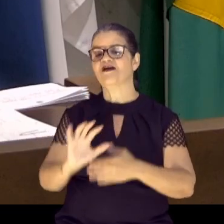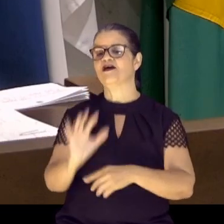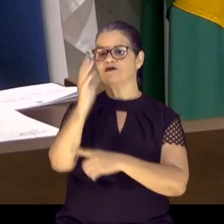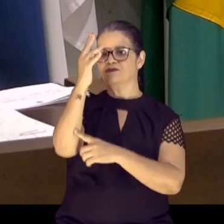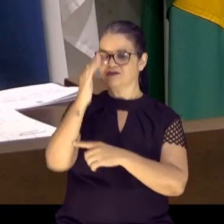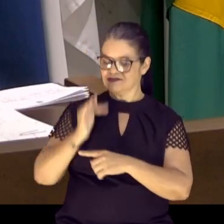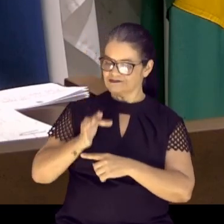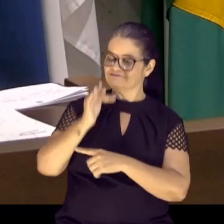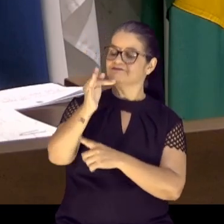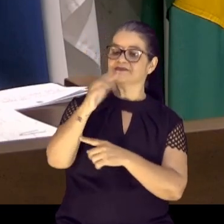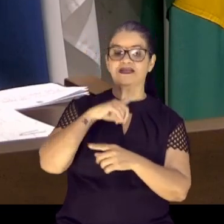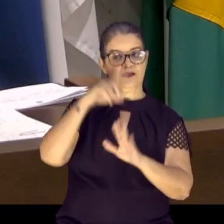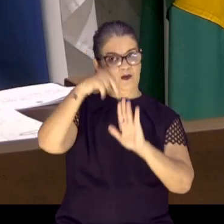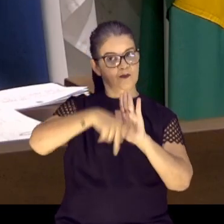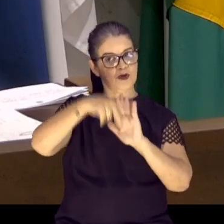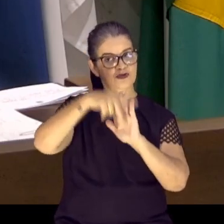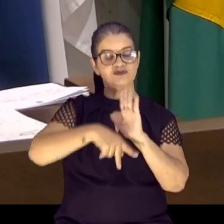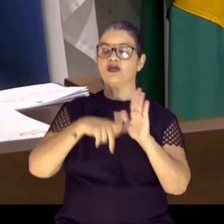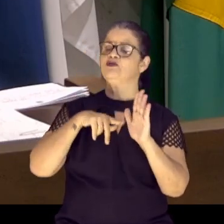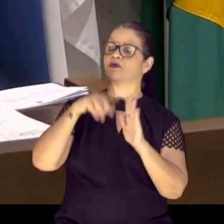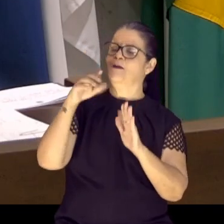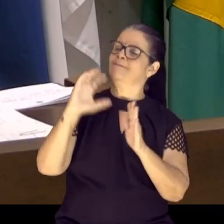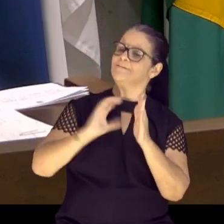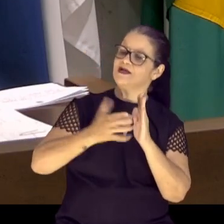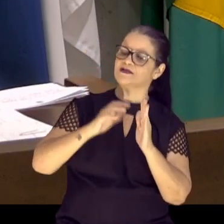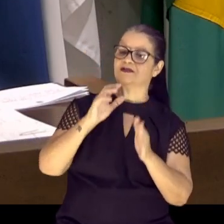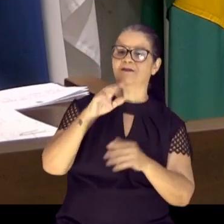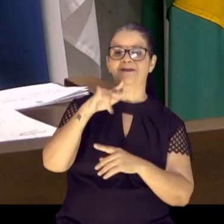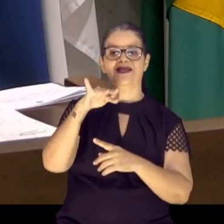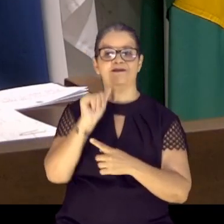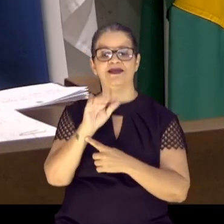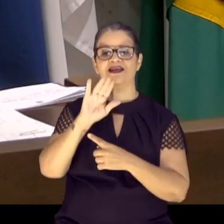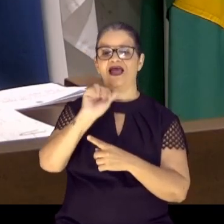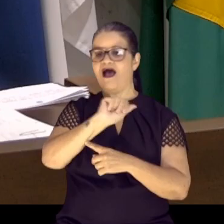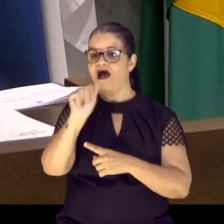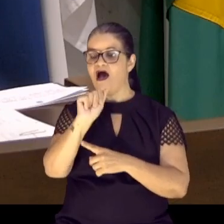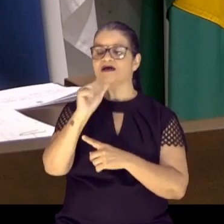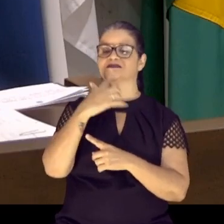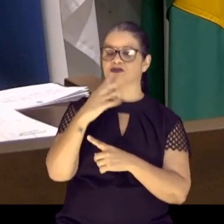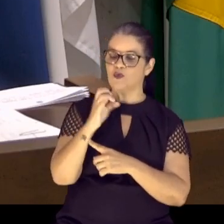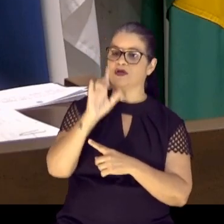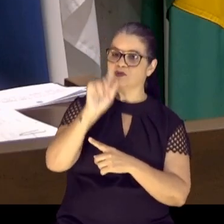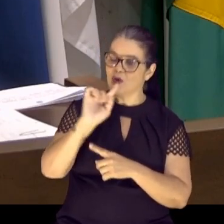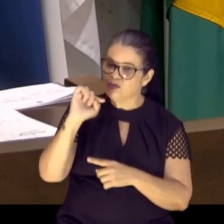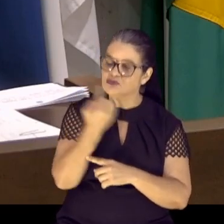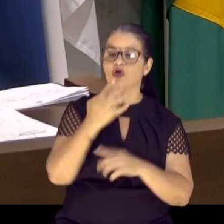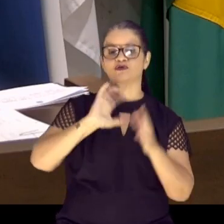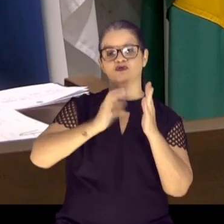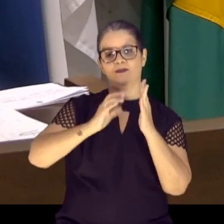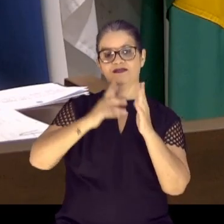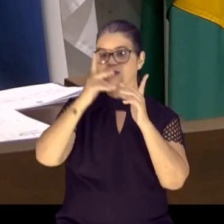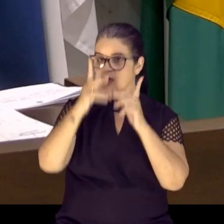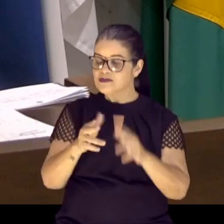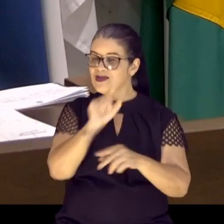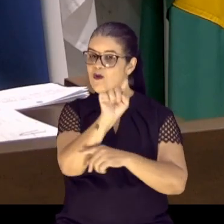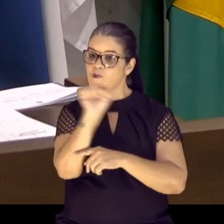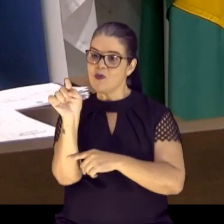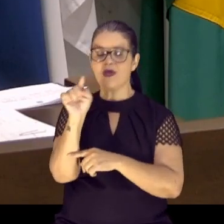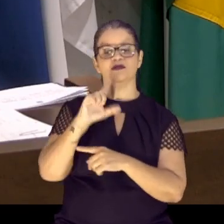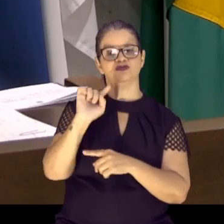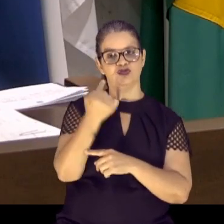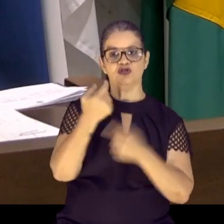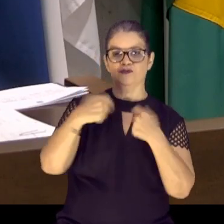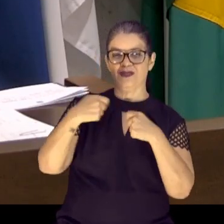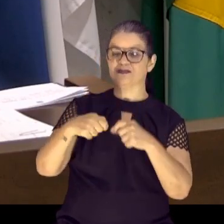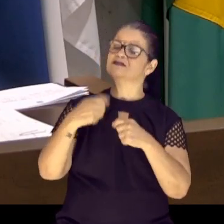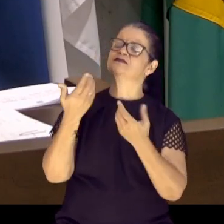tem um projeto. O partido de Mangabeira, Raiz, Eduardo e de todos nós é o nosso partido. Assim como eles, nós